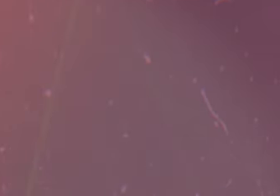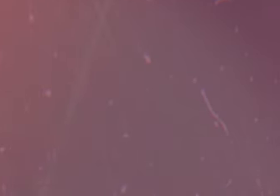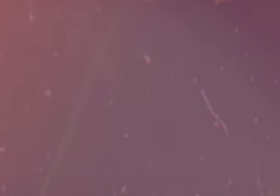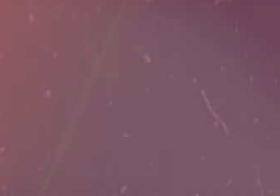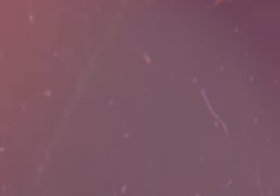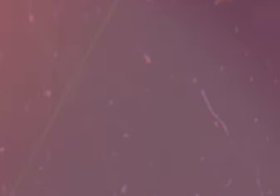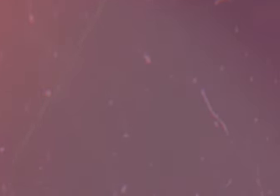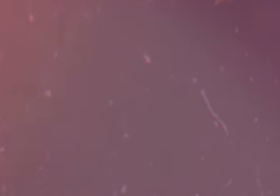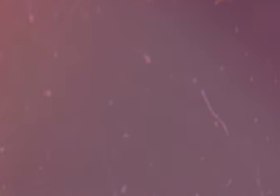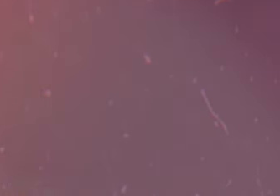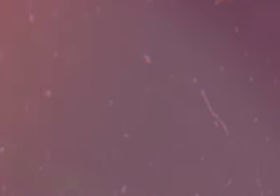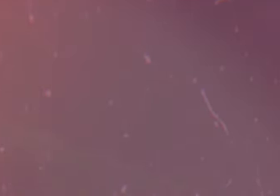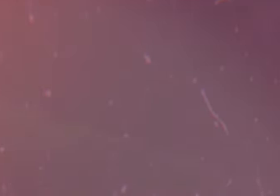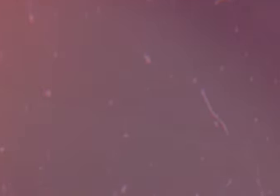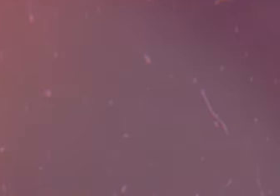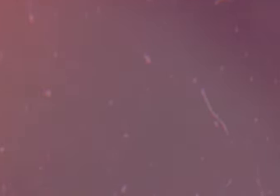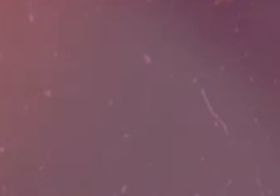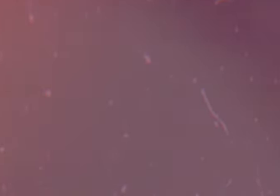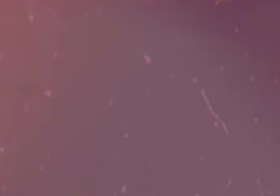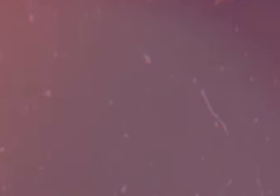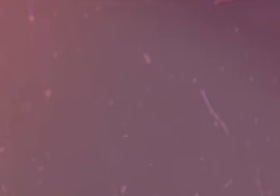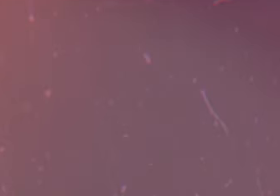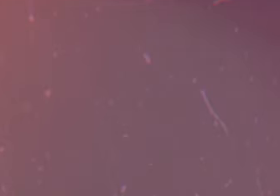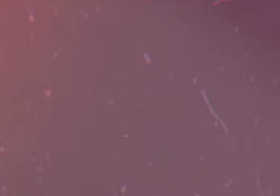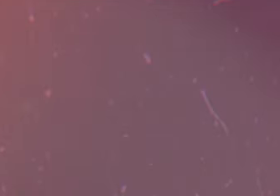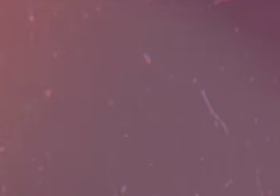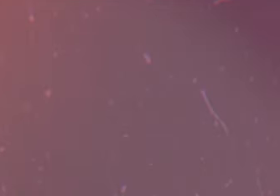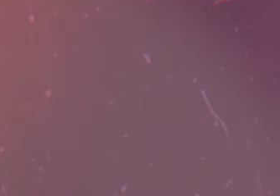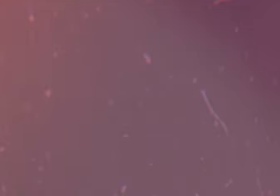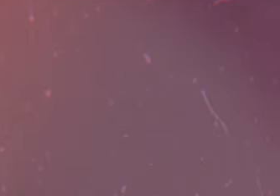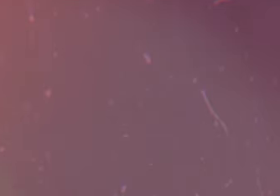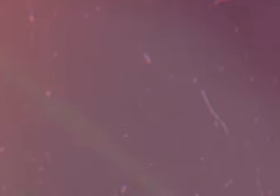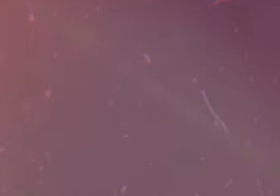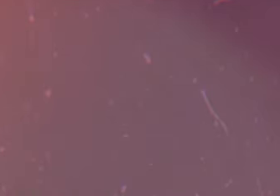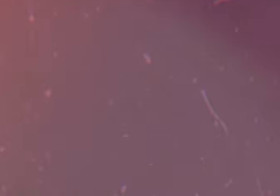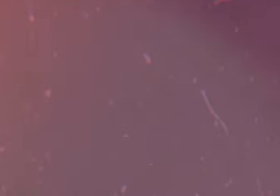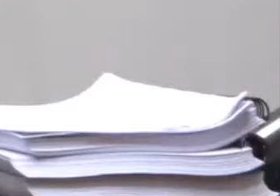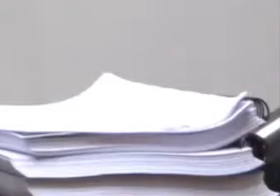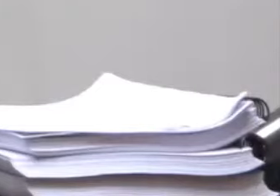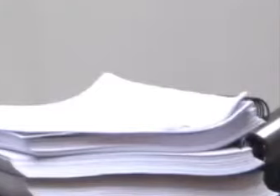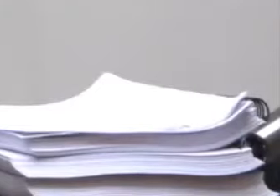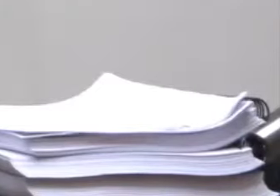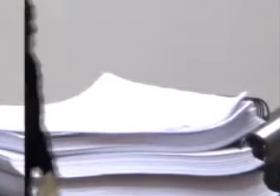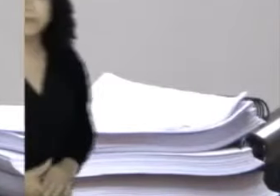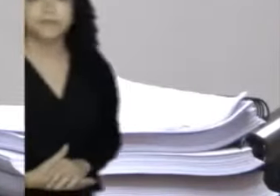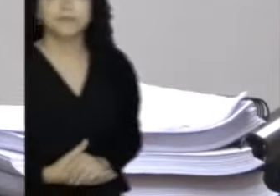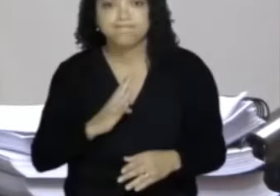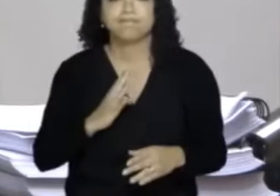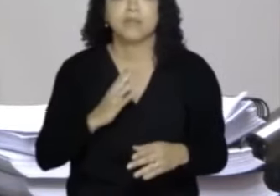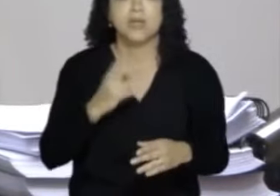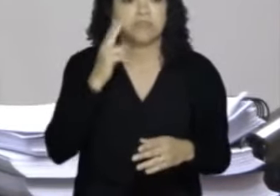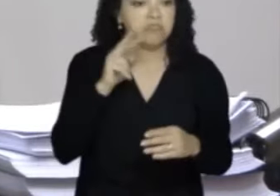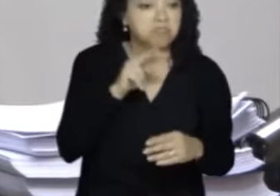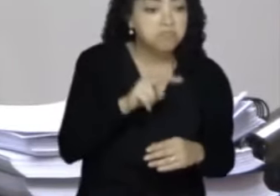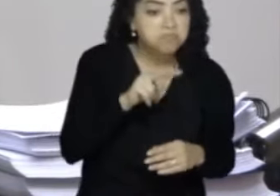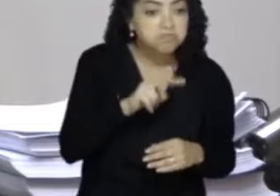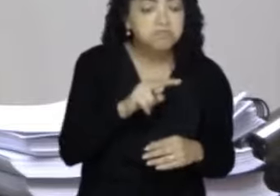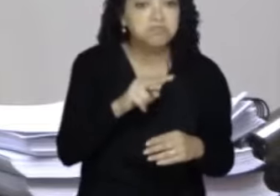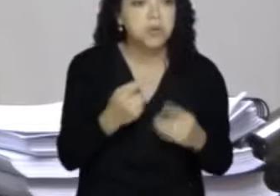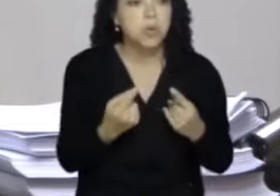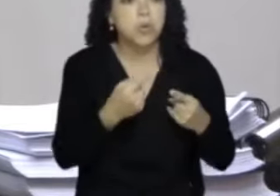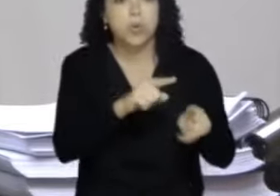vexame, expondo a incoerência e a fragilidade das posturas e declarações adotadas que vão contra essas lutas. A deputada me acusou de ser contra